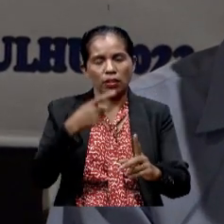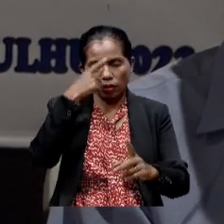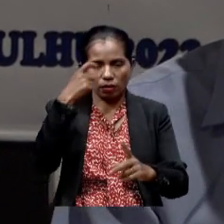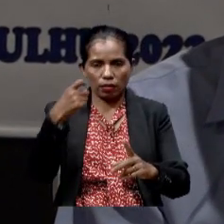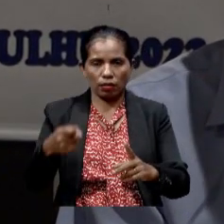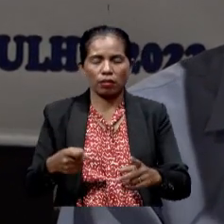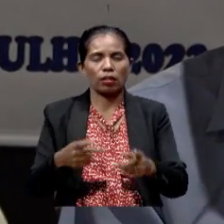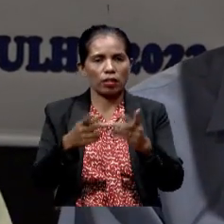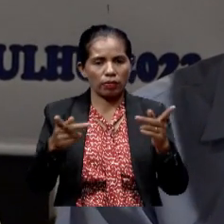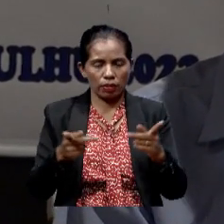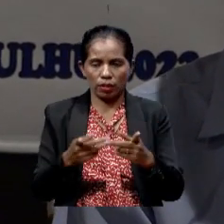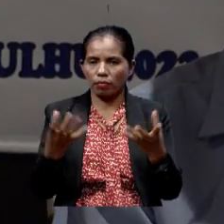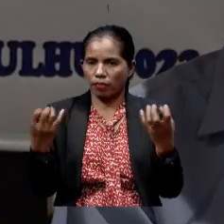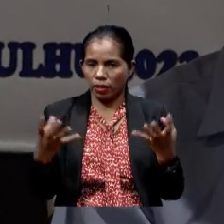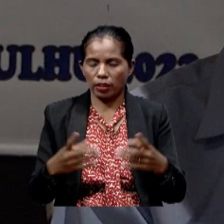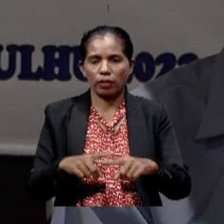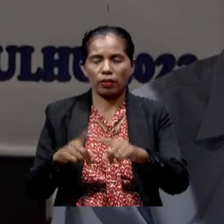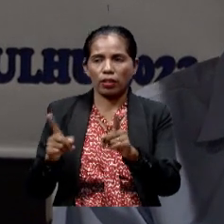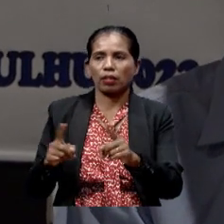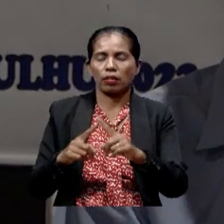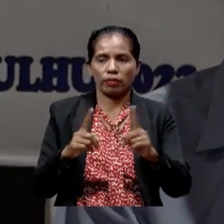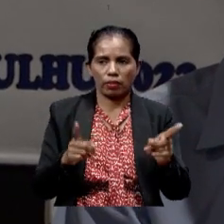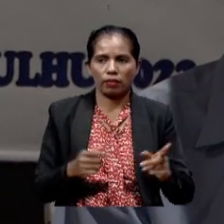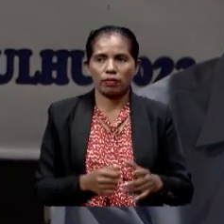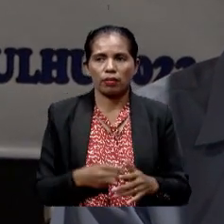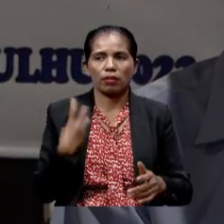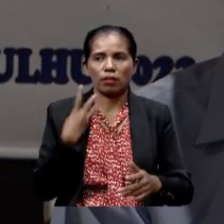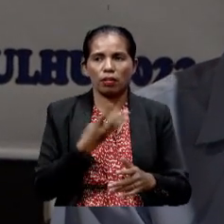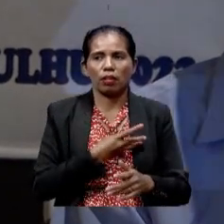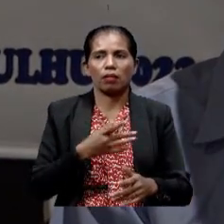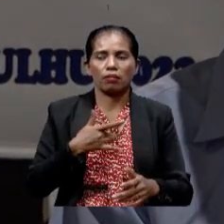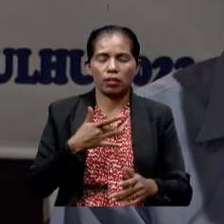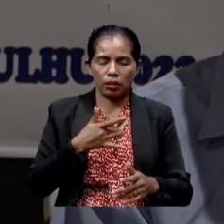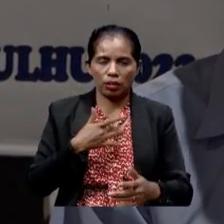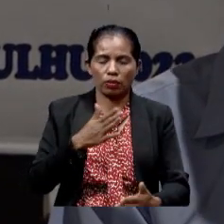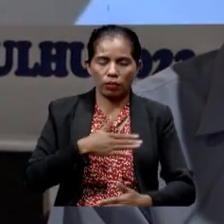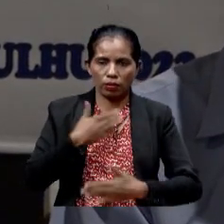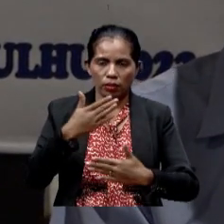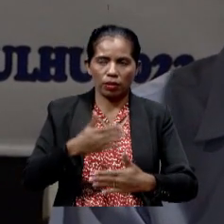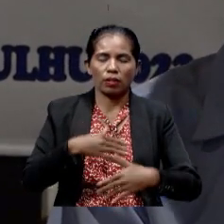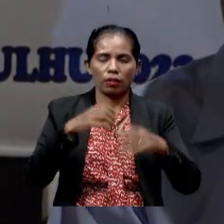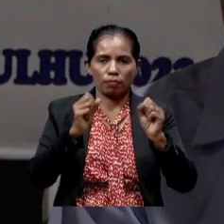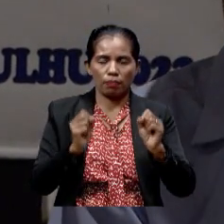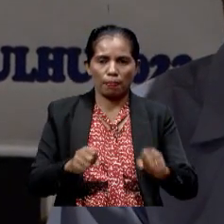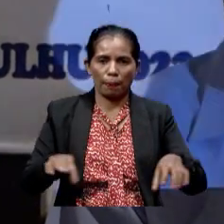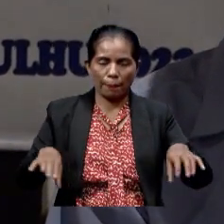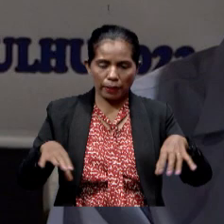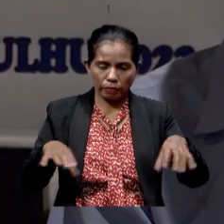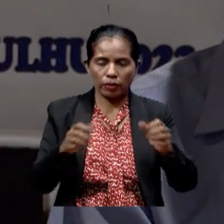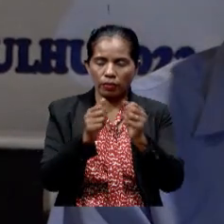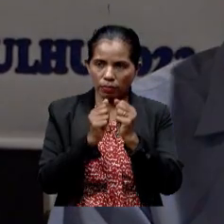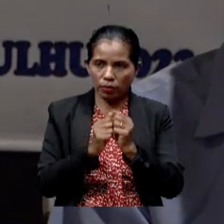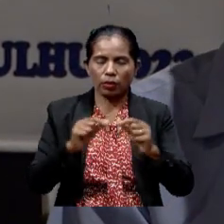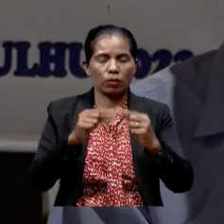e a área oi oi, e moralmente a me senti honra te tebes que é belo serviço a moto,